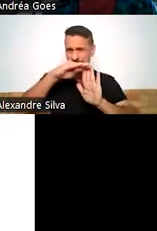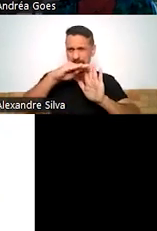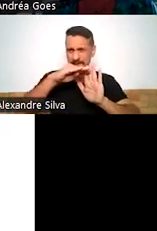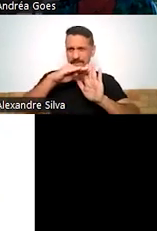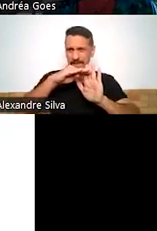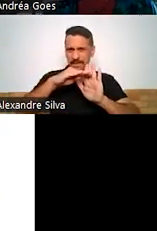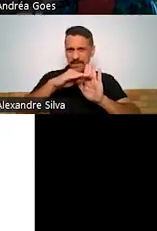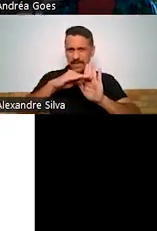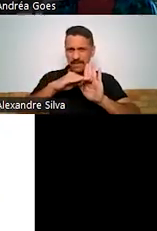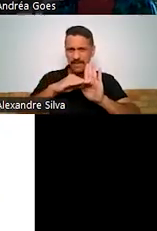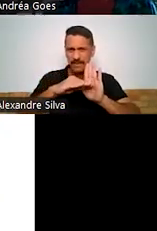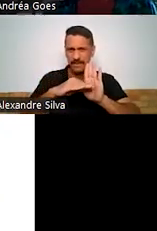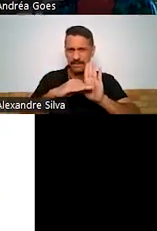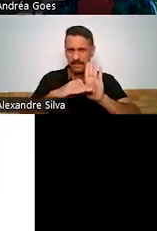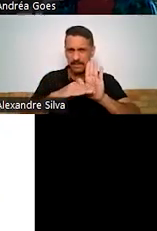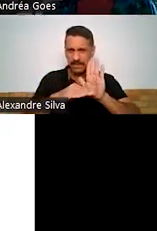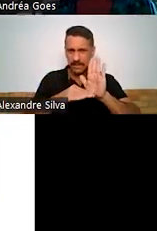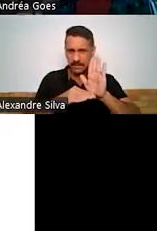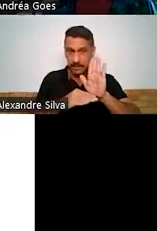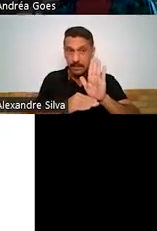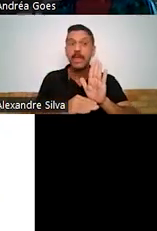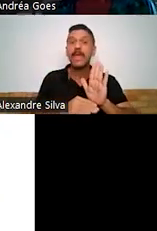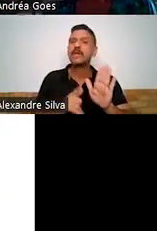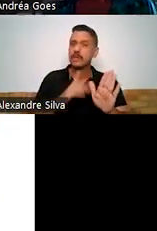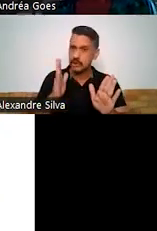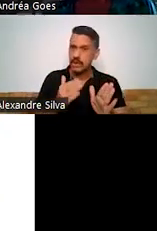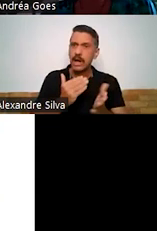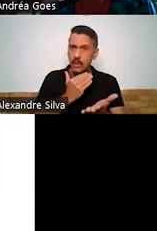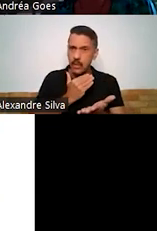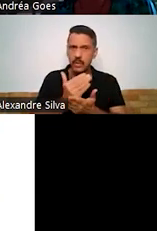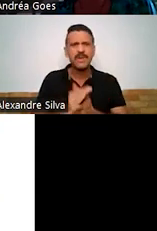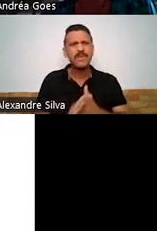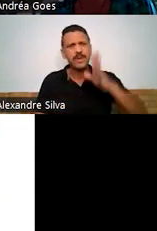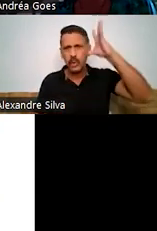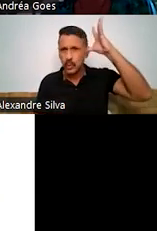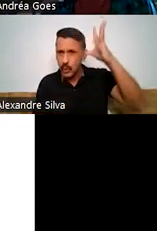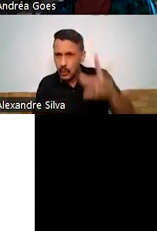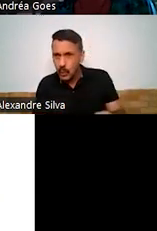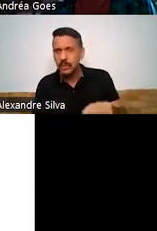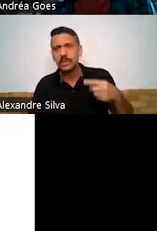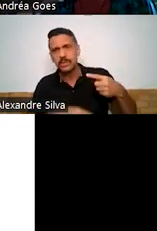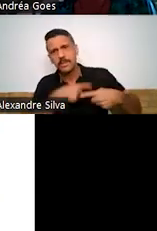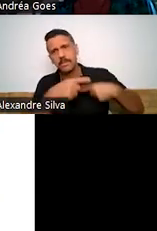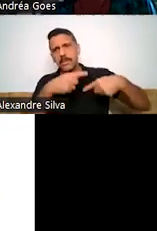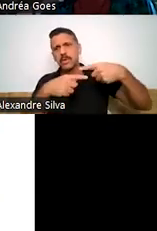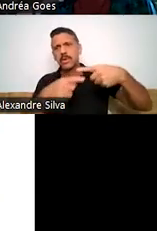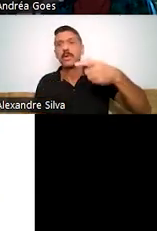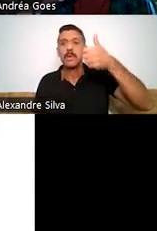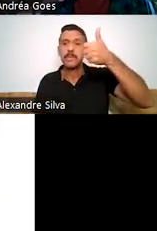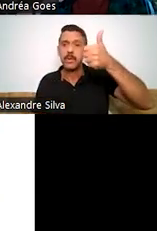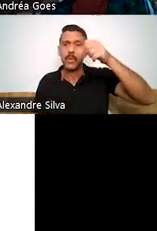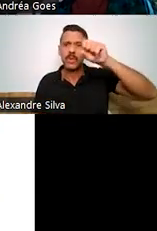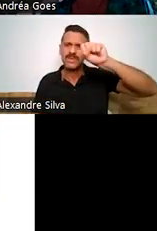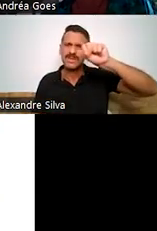ver, ainda estou no início, ainda me faltam 16, mas aqui tem toda uma linhagem, desde 1800 e